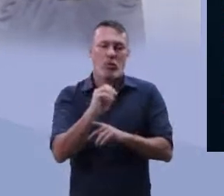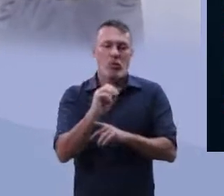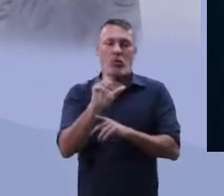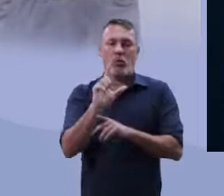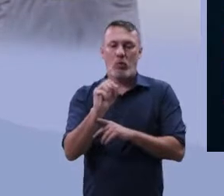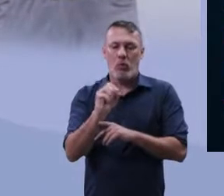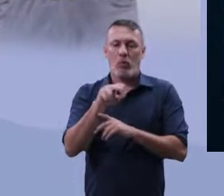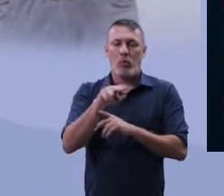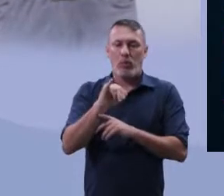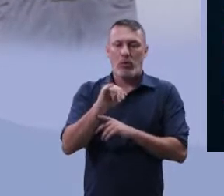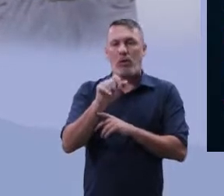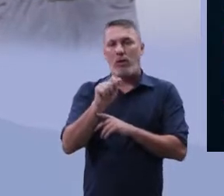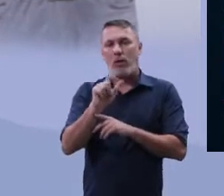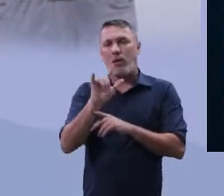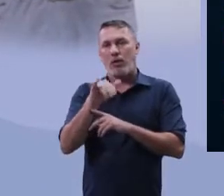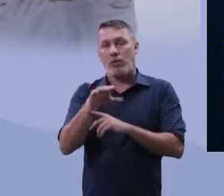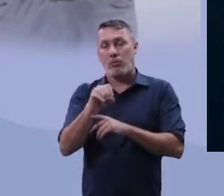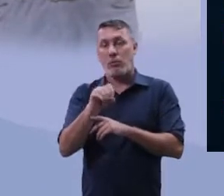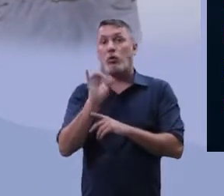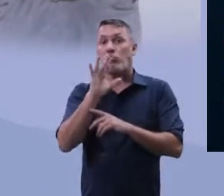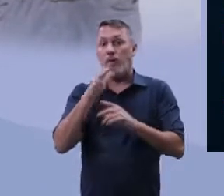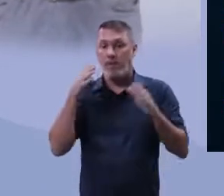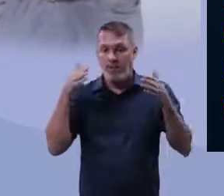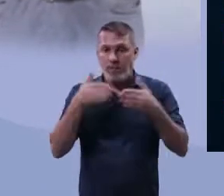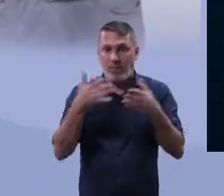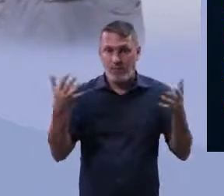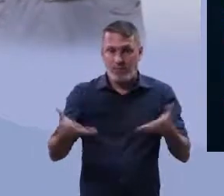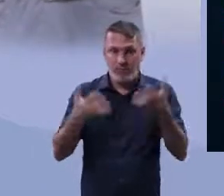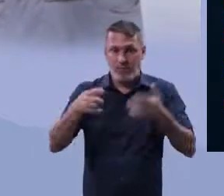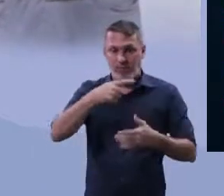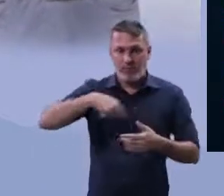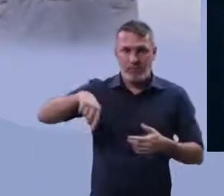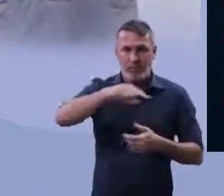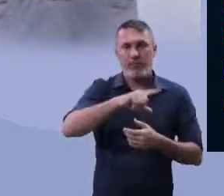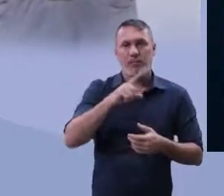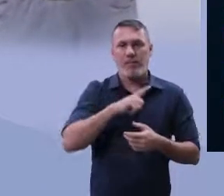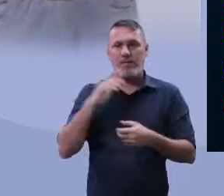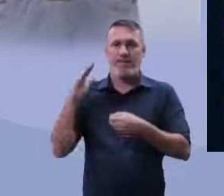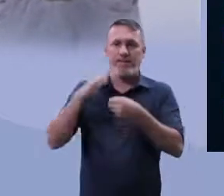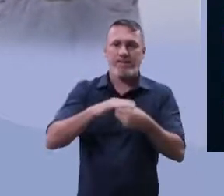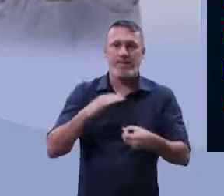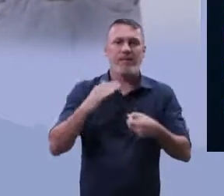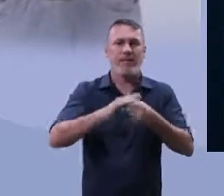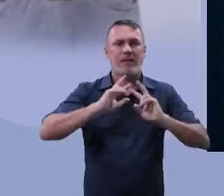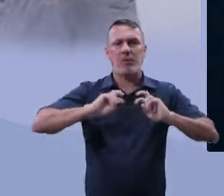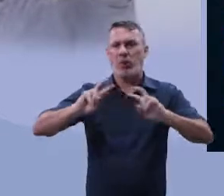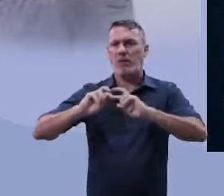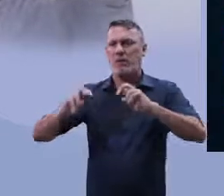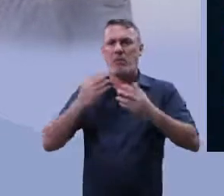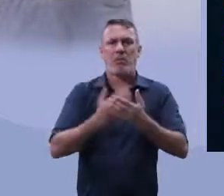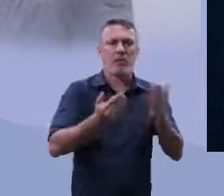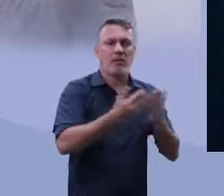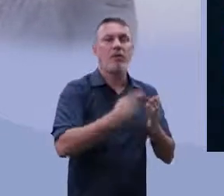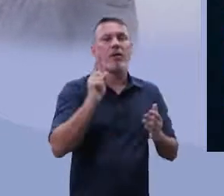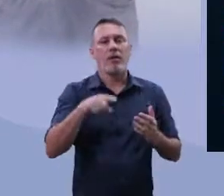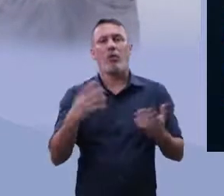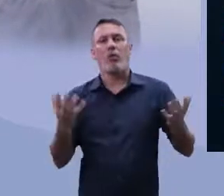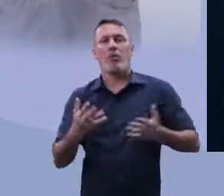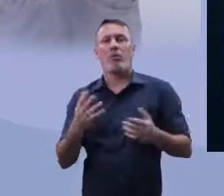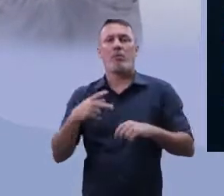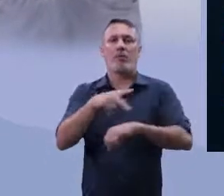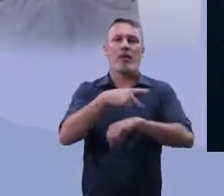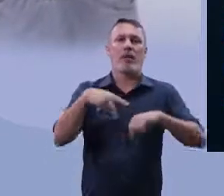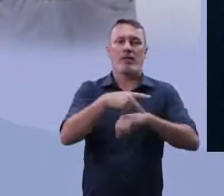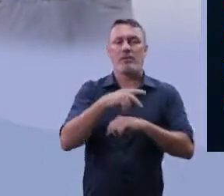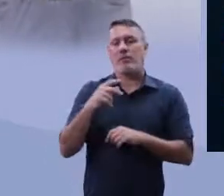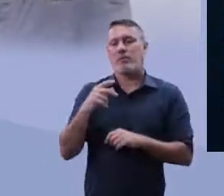como colonialismo. E aí, só enfatizando, é justamente nesse capitalismo comercial que nós vamos ter as colônias de exploração, que hoje são os